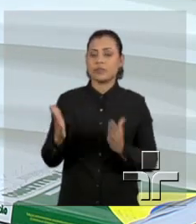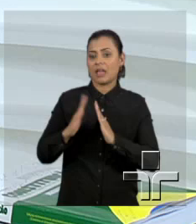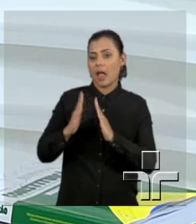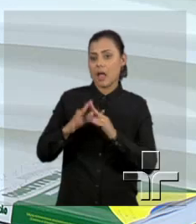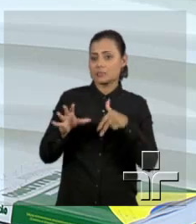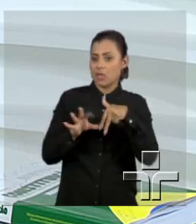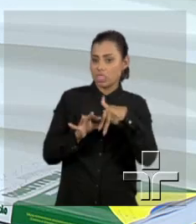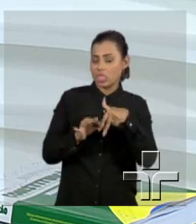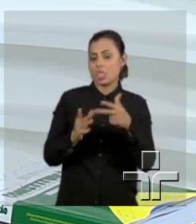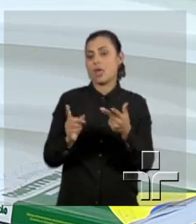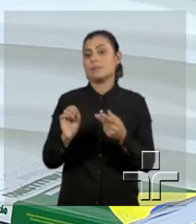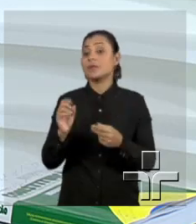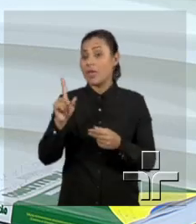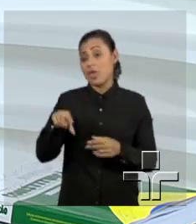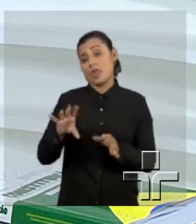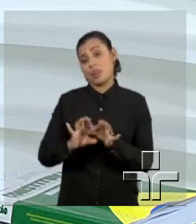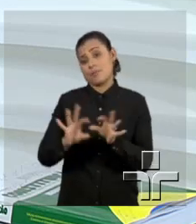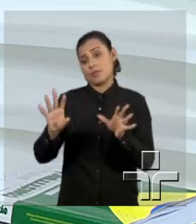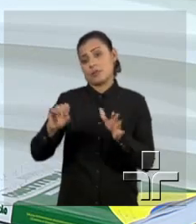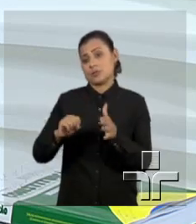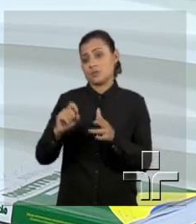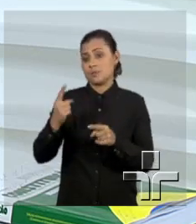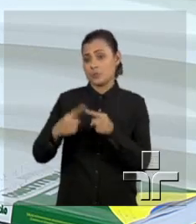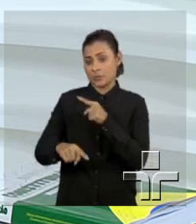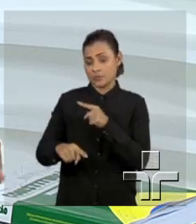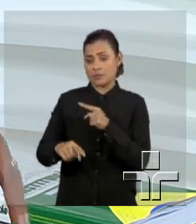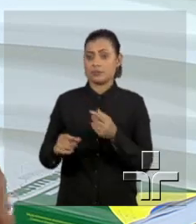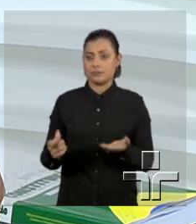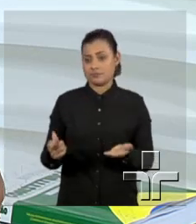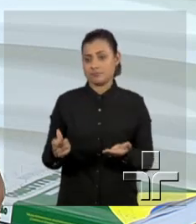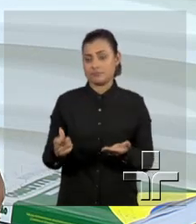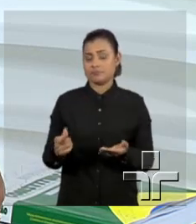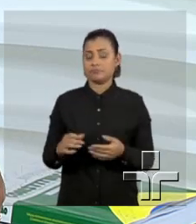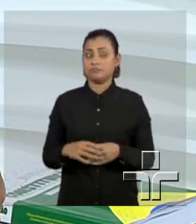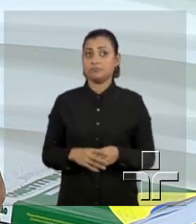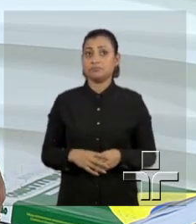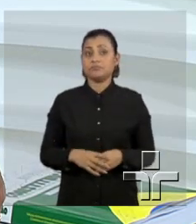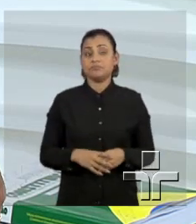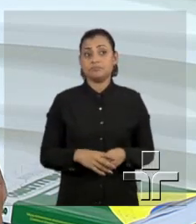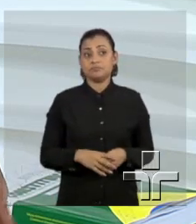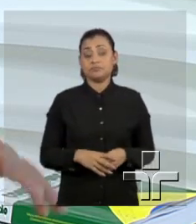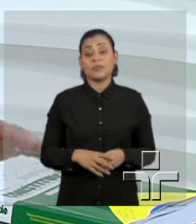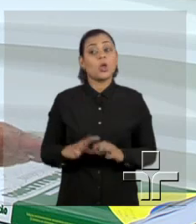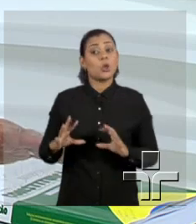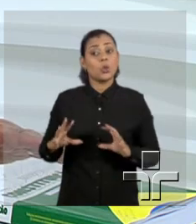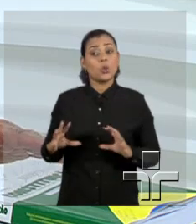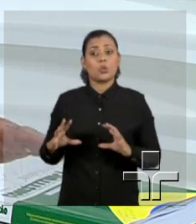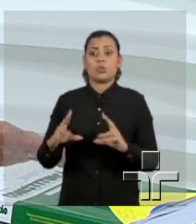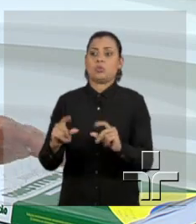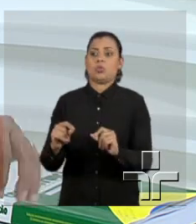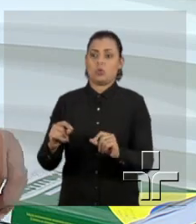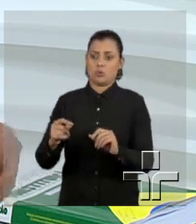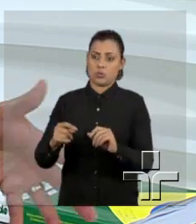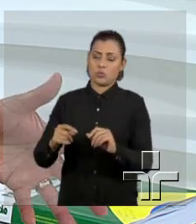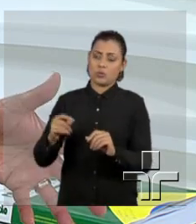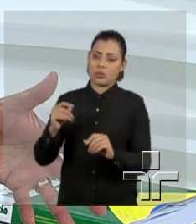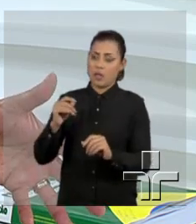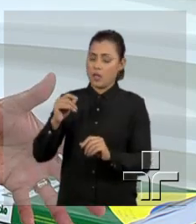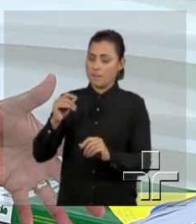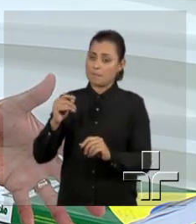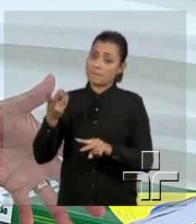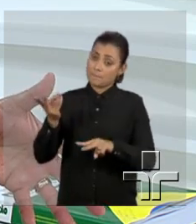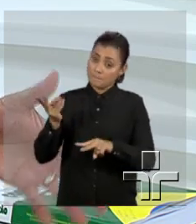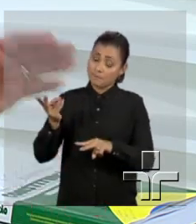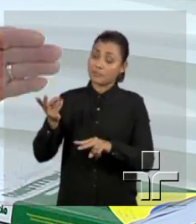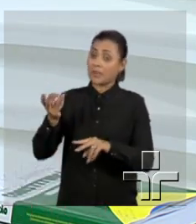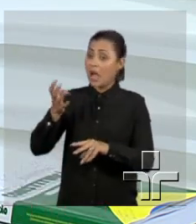É privação da liberdade espacial, corporal. Toda pena, simplificando, é uma prisão, mas nem toda prisão